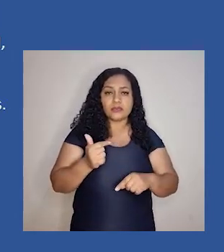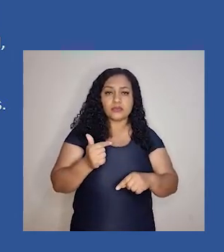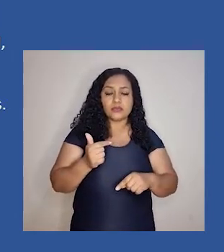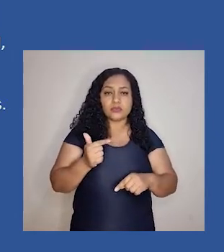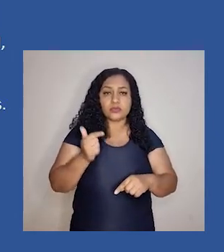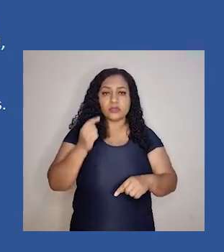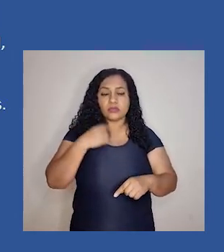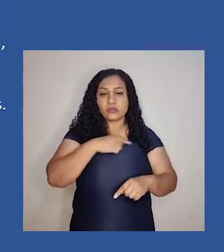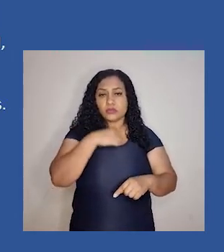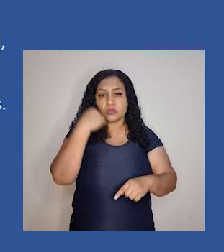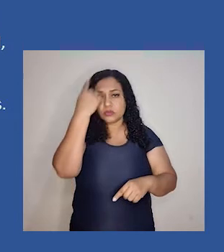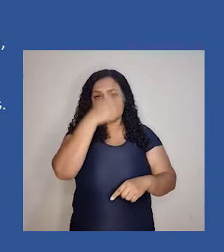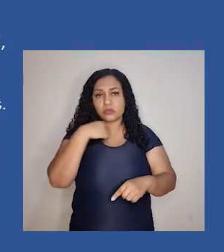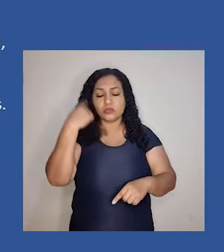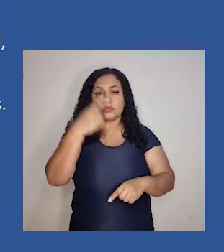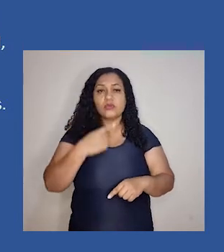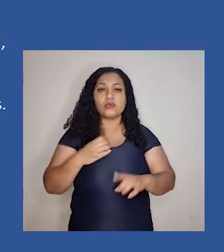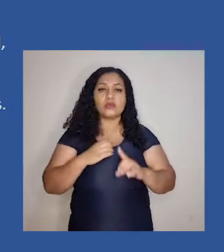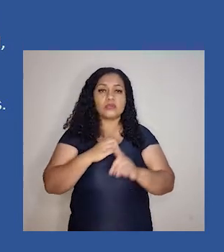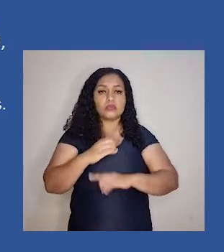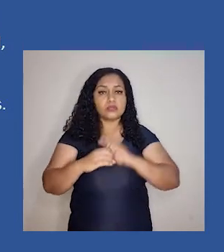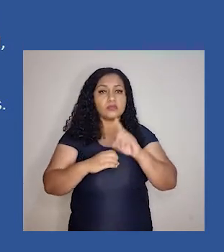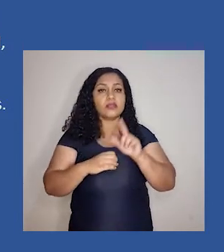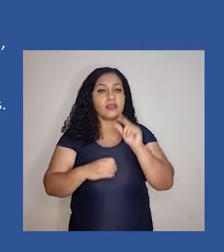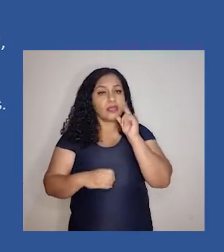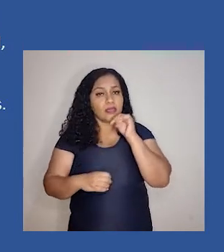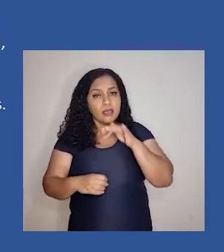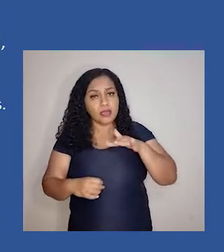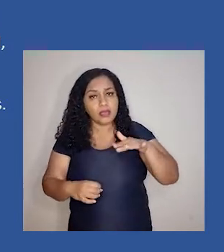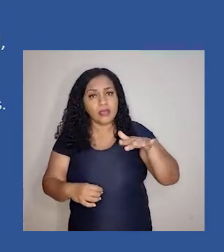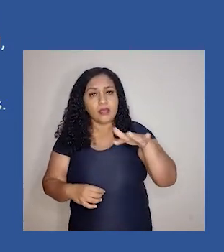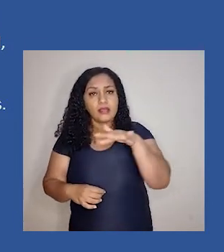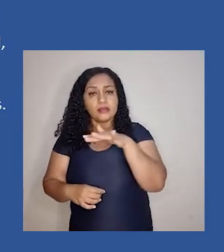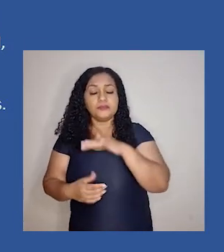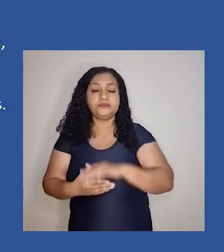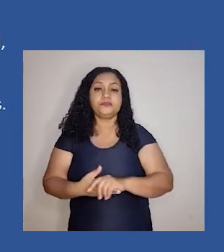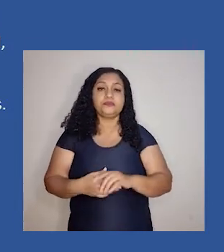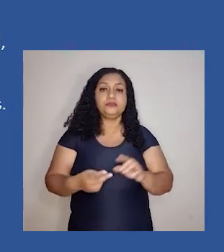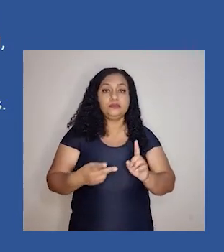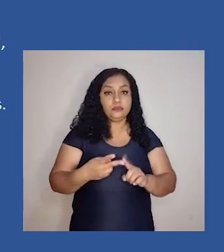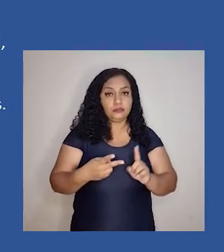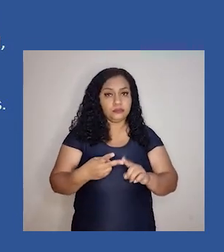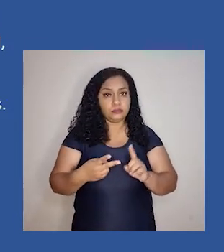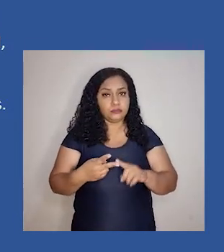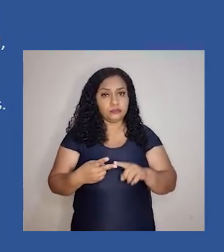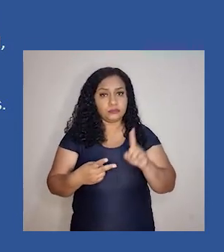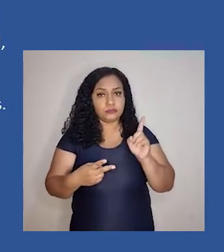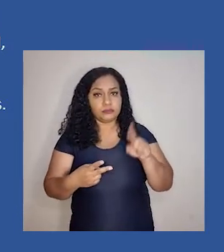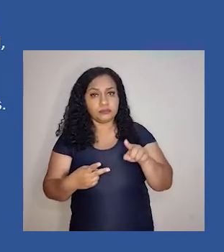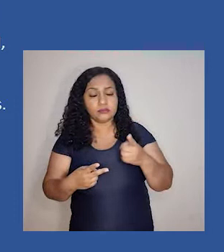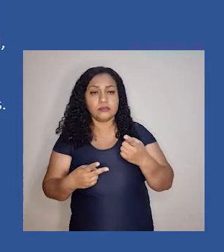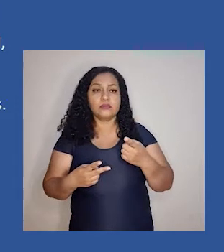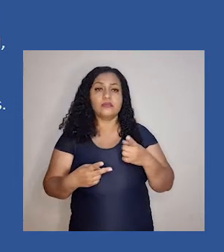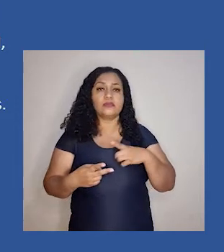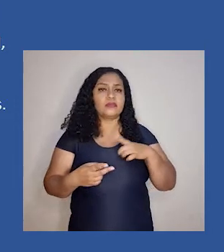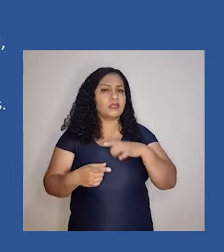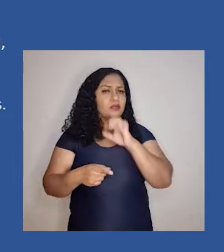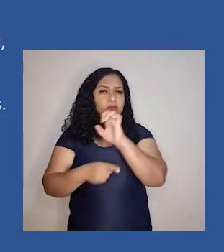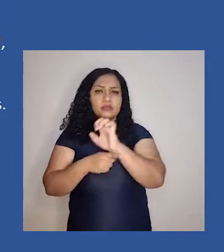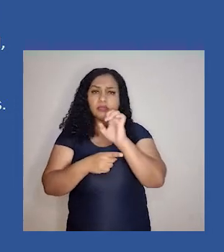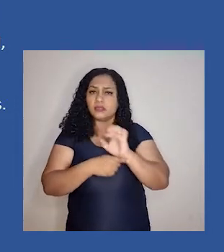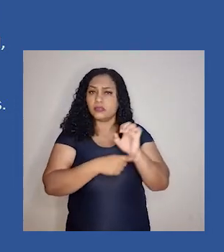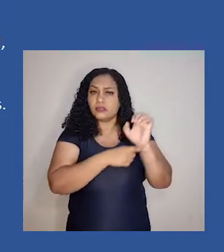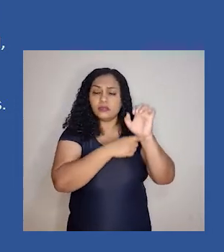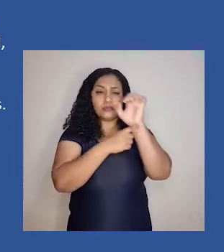duas horas de Grêmio e corresponde as nossas Ilhas oceânicas o segundo fuso que é o que abraça os